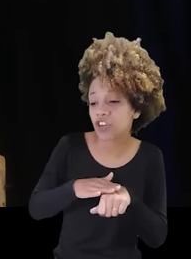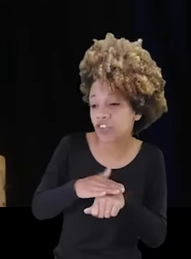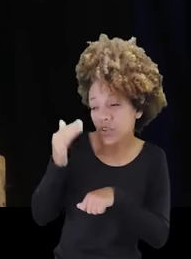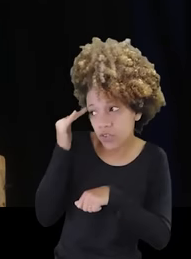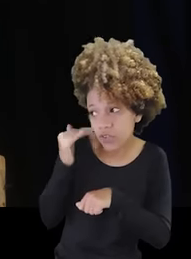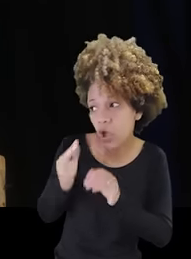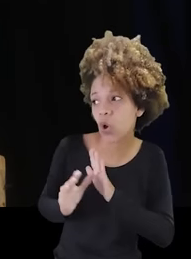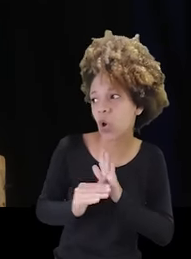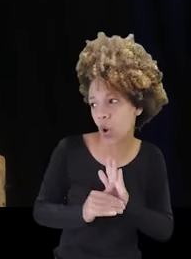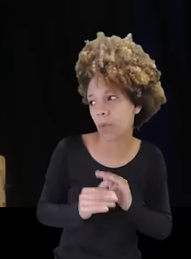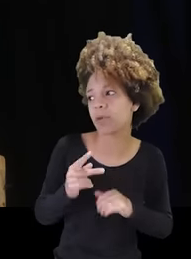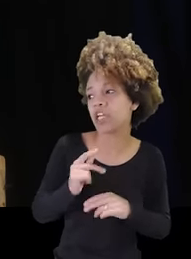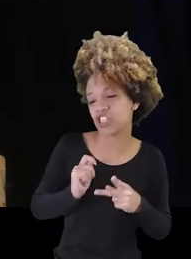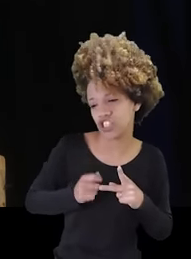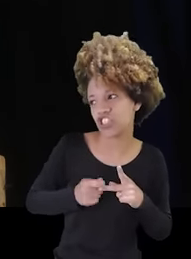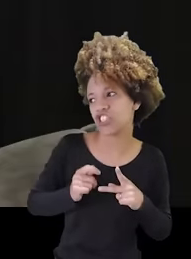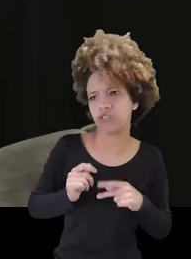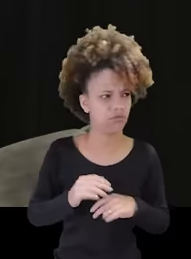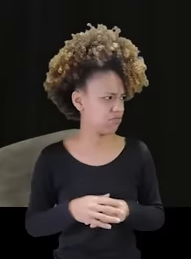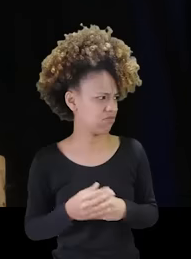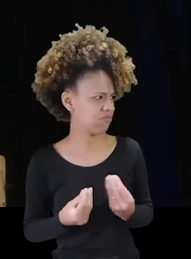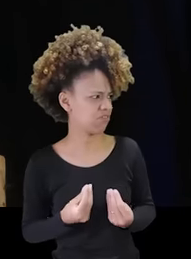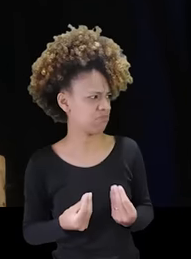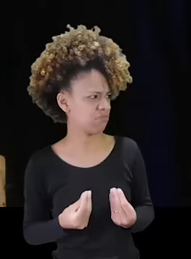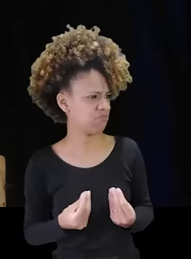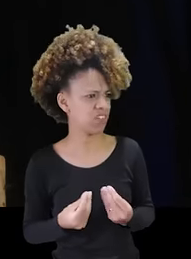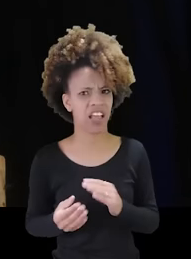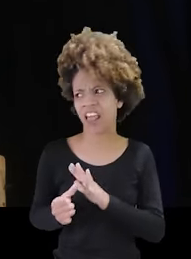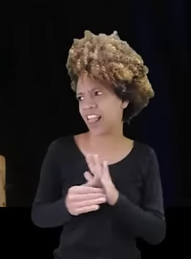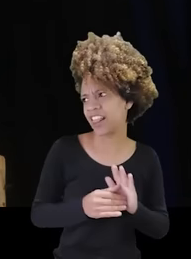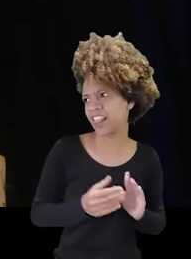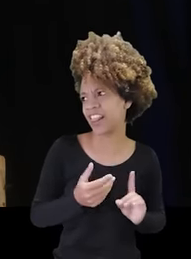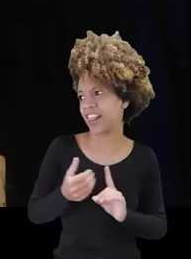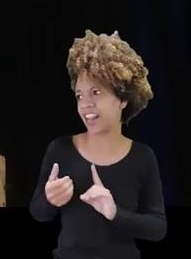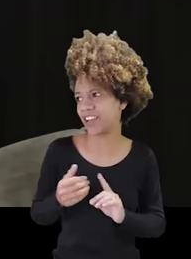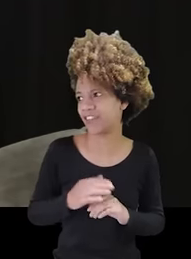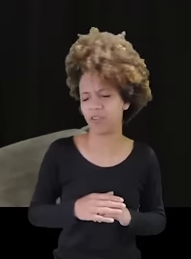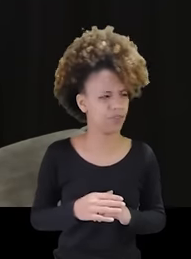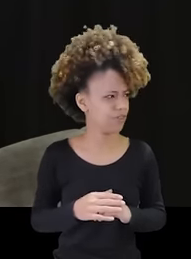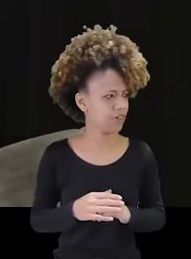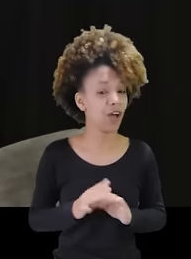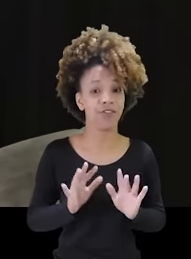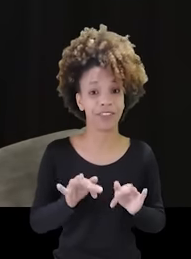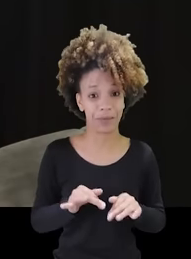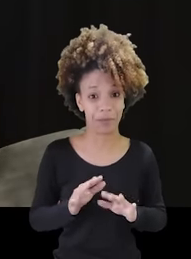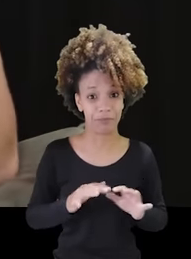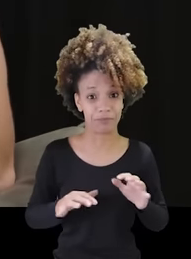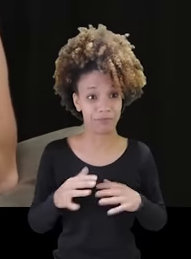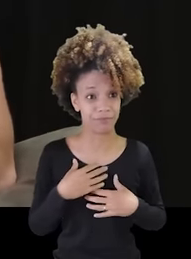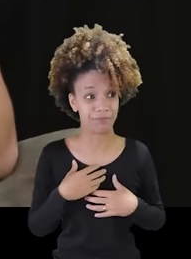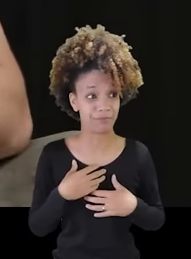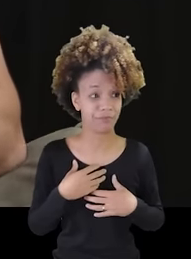coreano eles ficam fazendo golpe de pics e de como assim e de tráfico terminar com esse